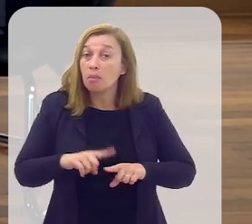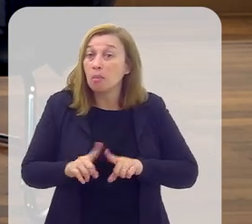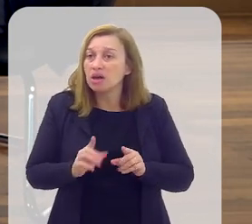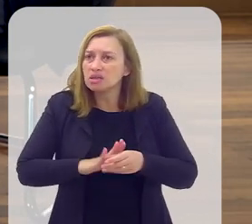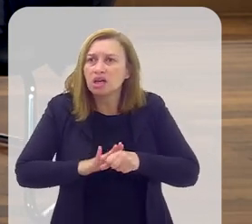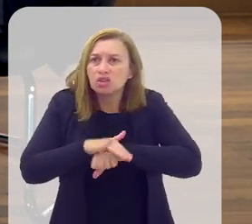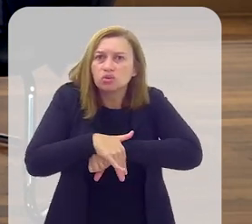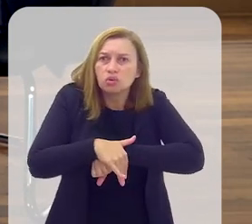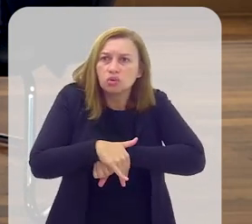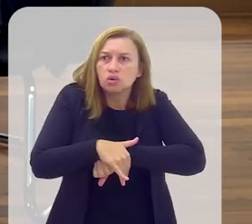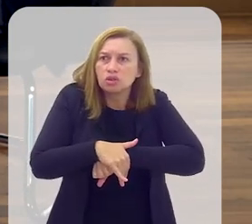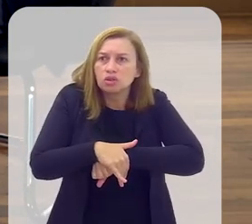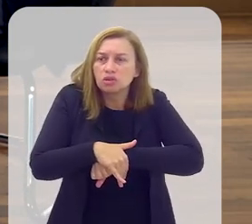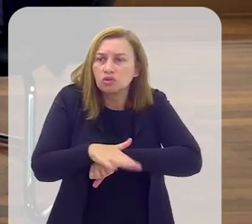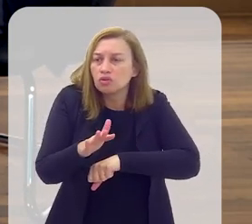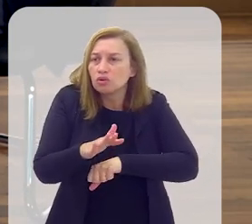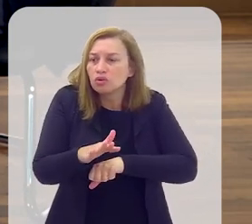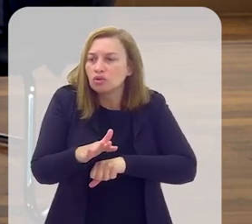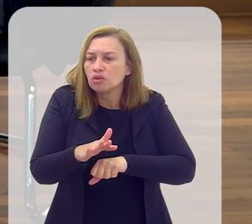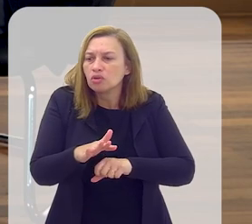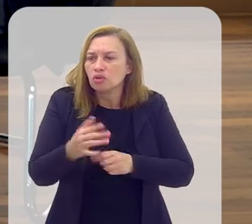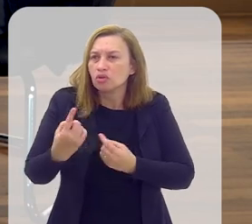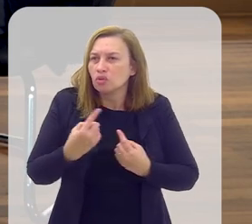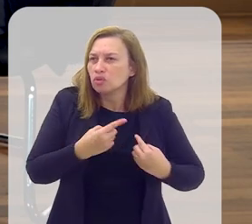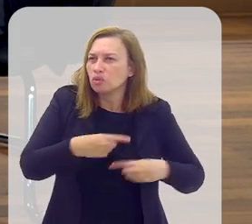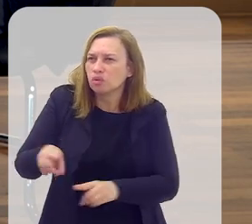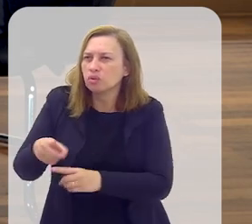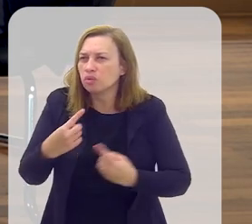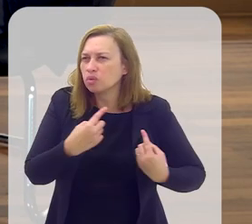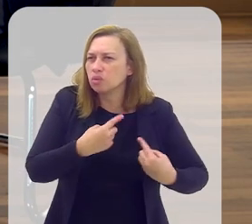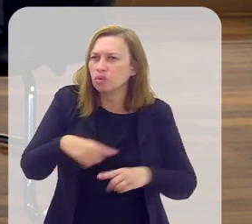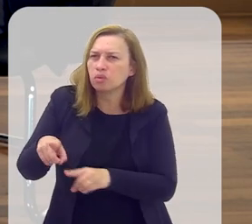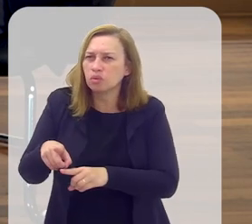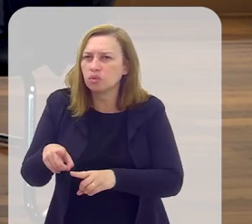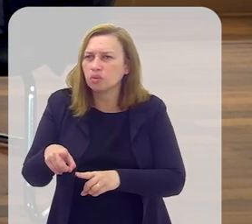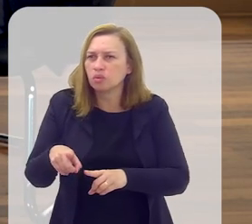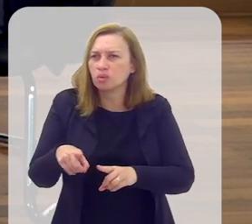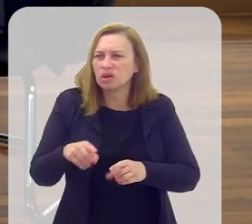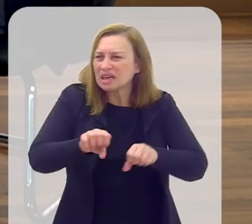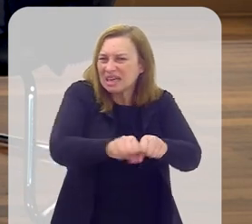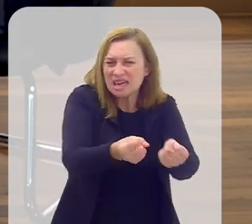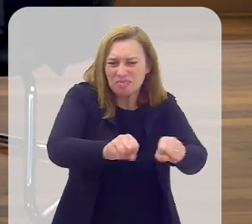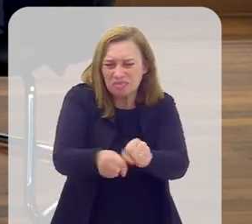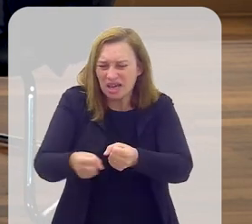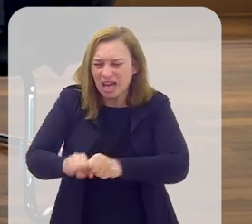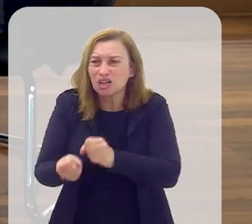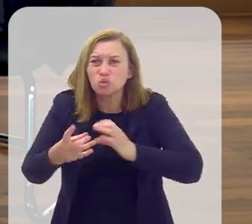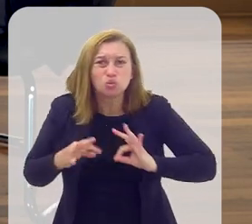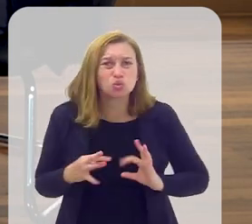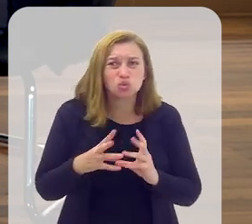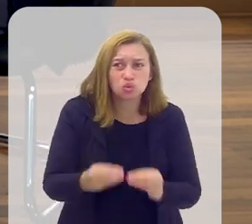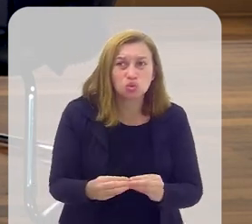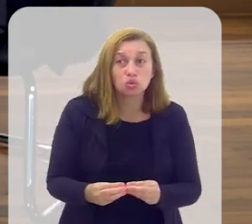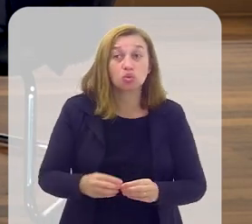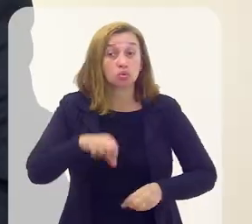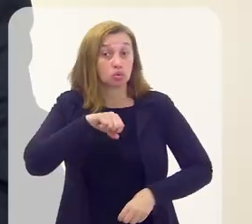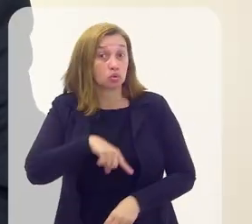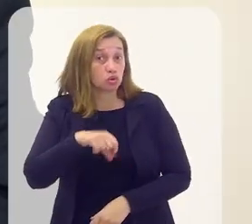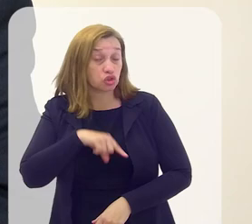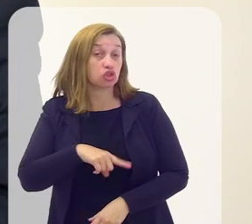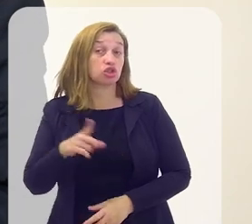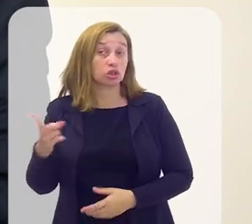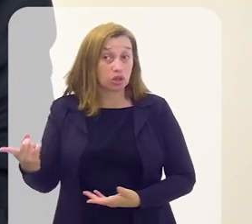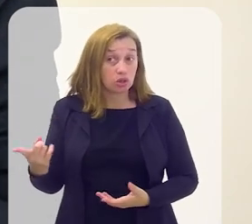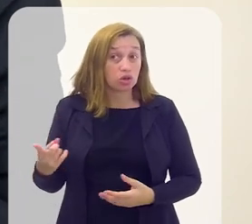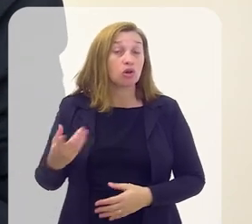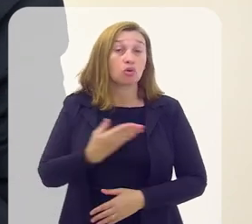Foi atacado. Mas à noite eles foram atacados e o Palácio de La Moneda foi atacado, foi pichado, quebraram vidros e tudo. No